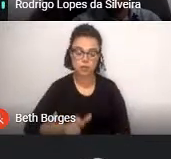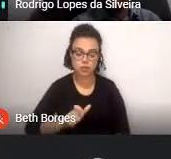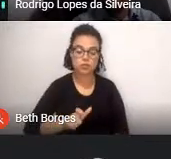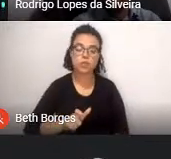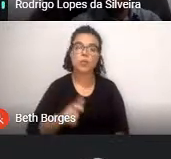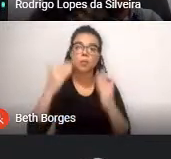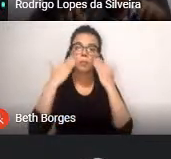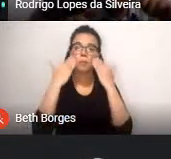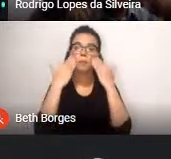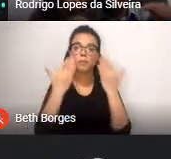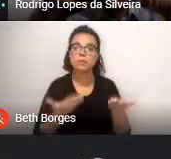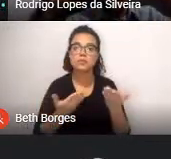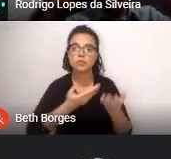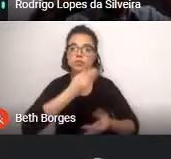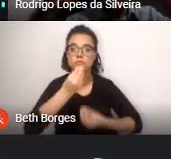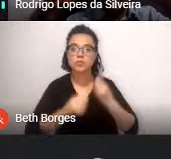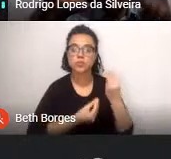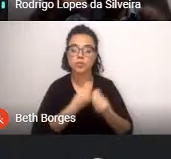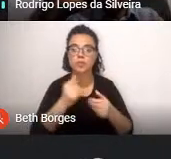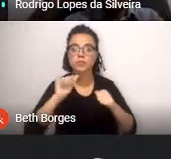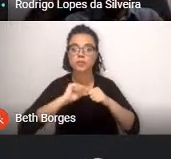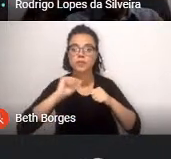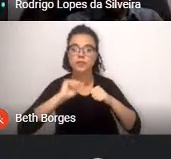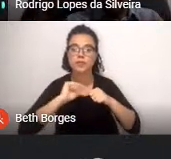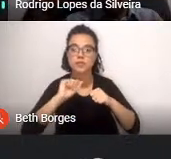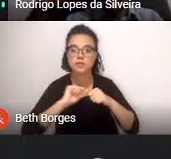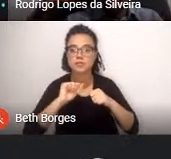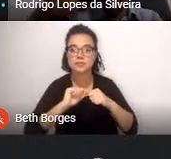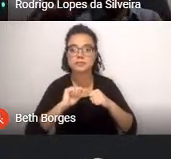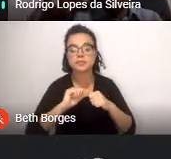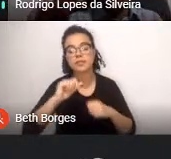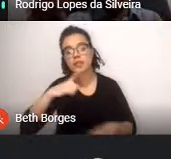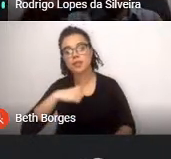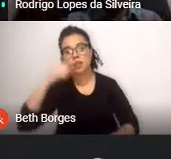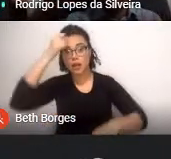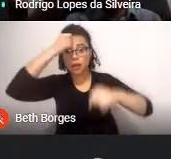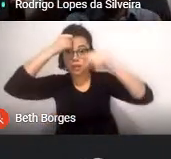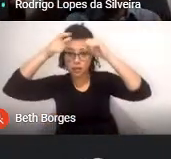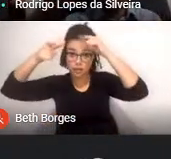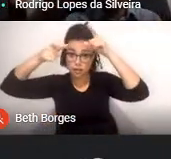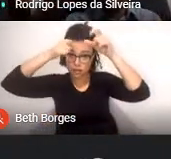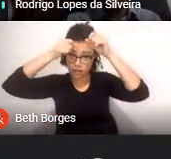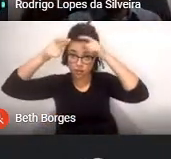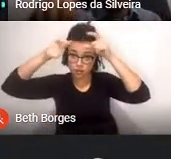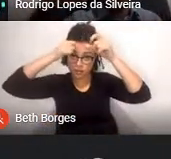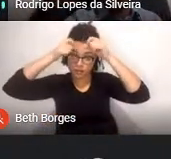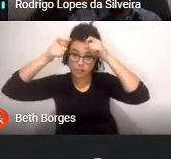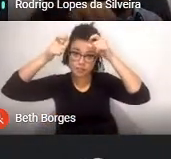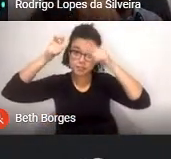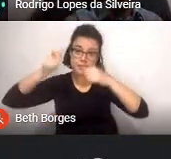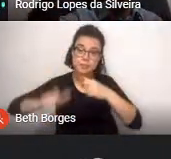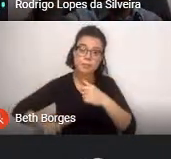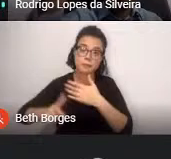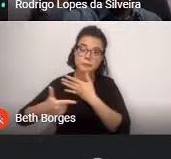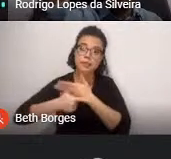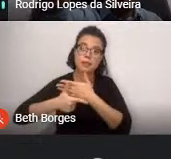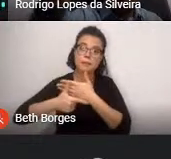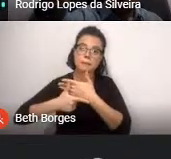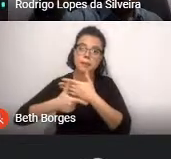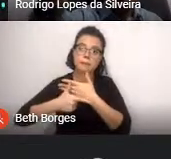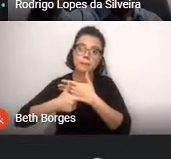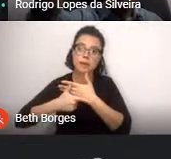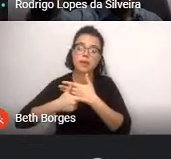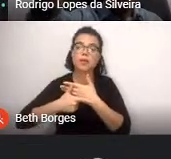muitas vezes, está fazendo a ideia, tá, do papel de daquelas figuras de autoridade vistas